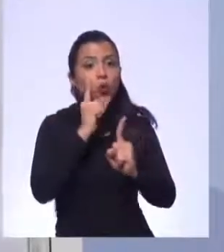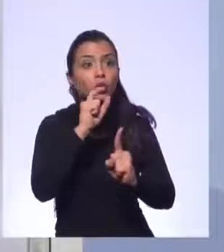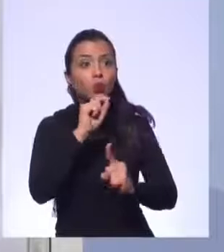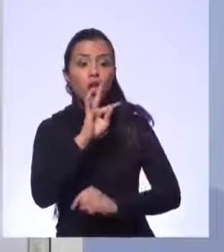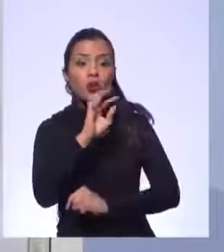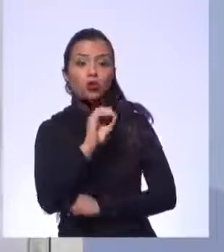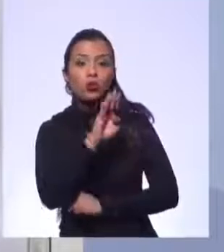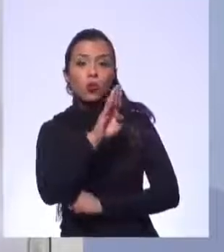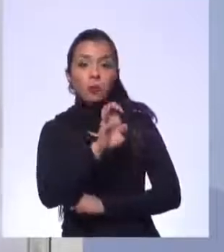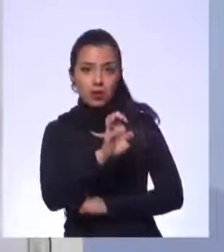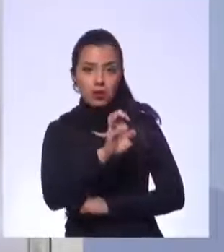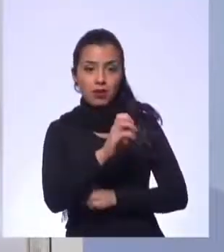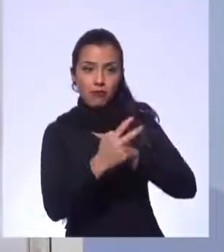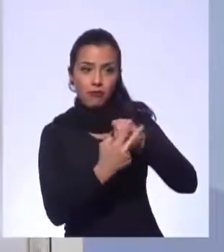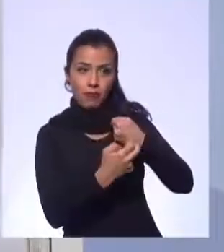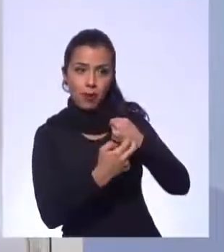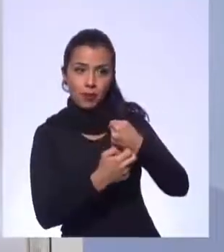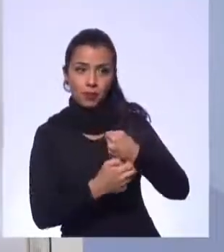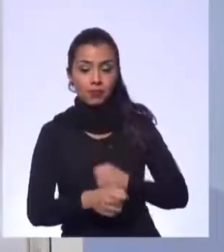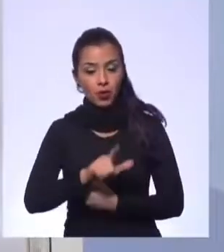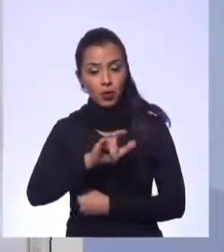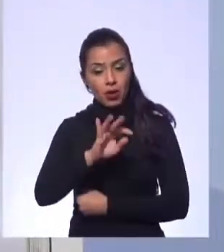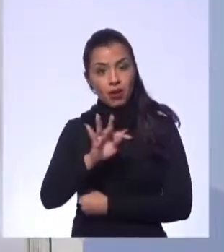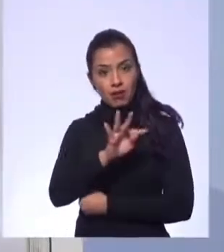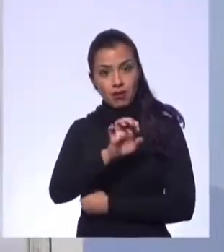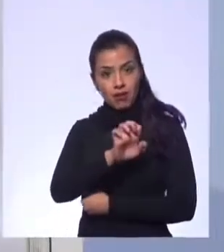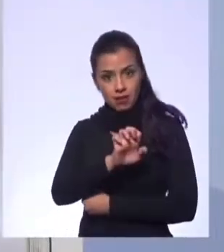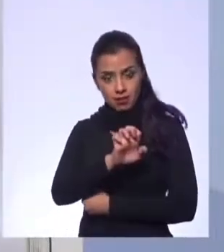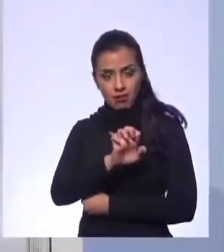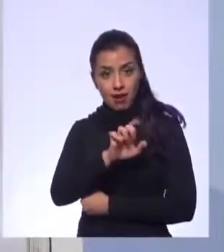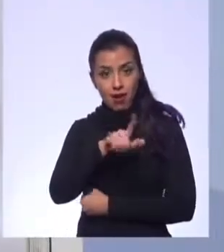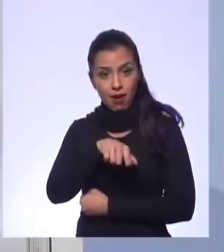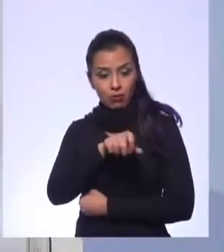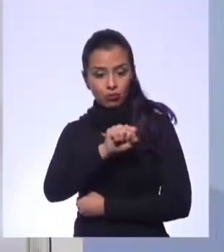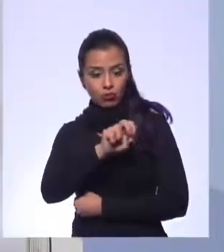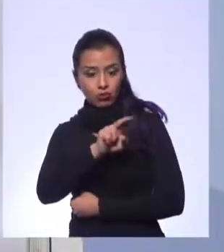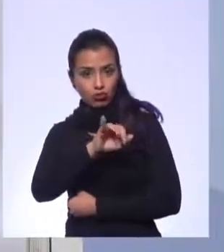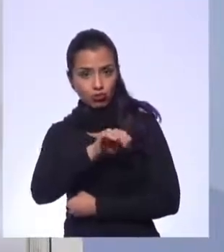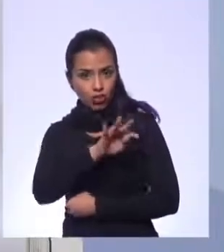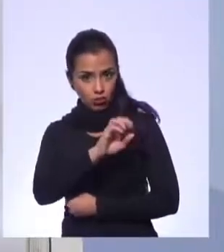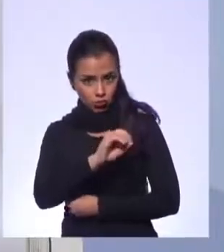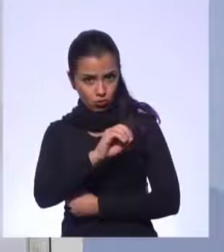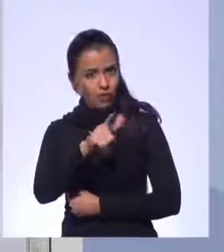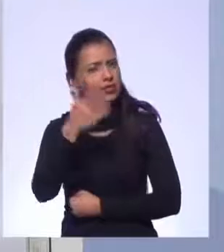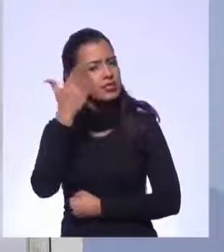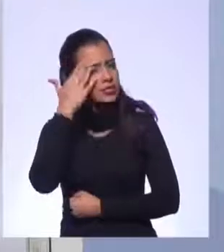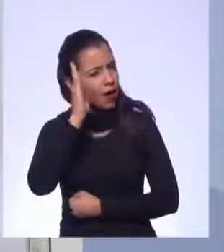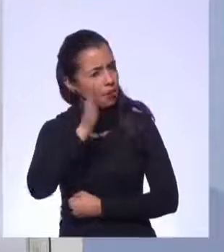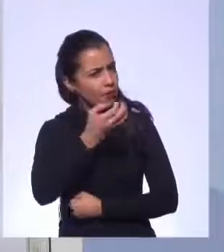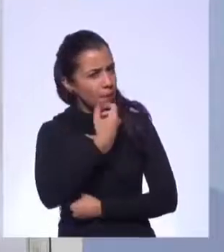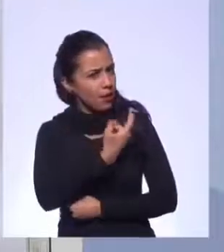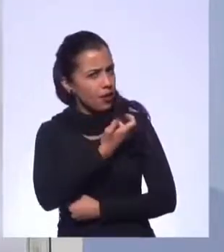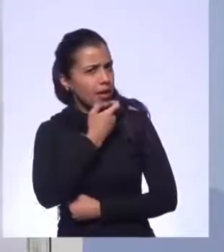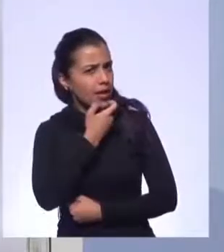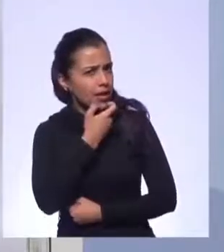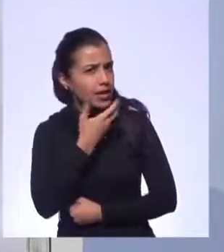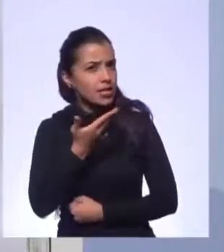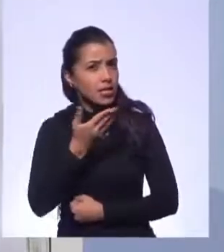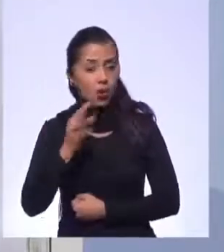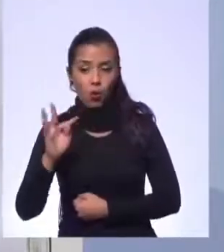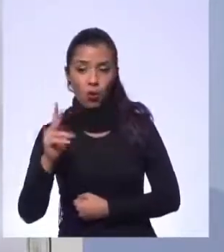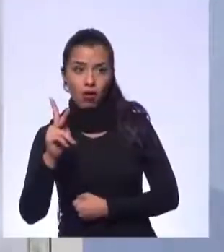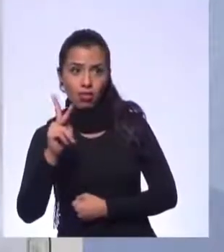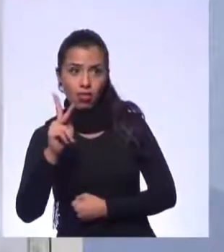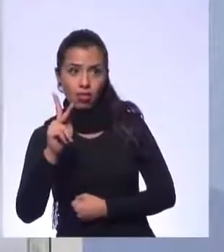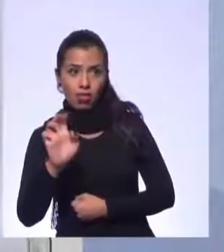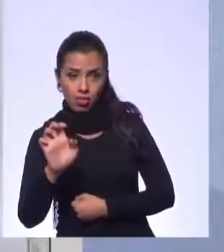o sujeito. Como vocês já estão bem bacanas, vocês já estão sabendo inglês, eu vou substituir o title por um pronome. Qual é o